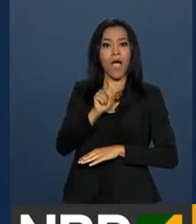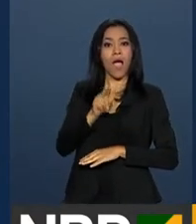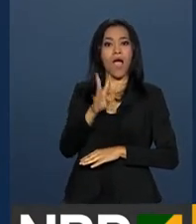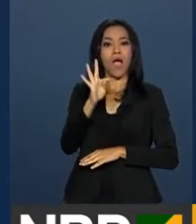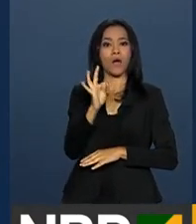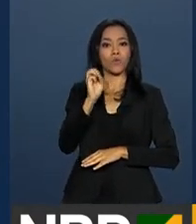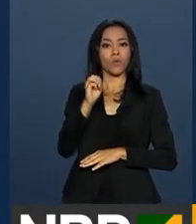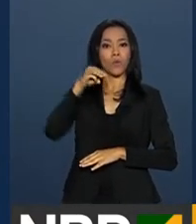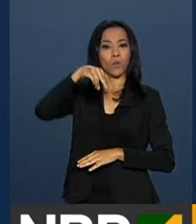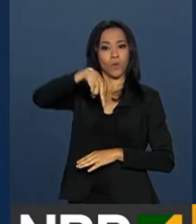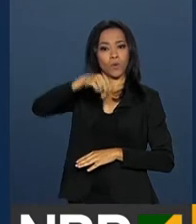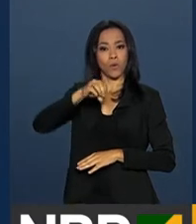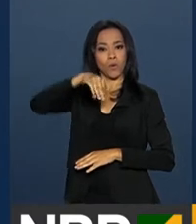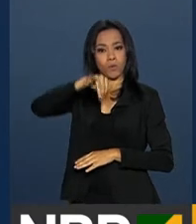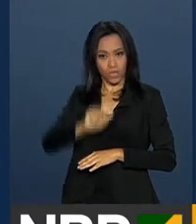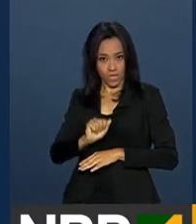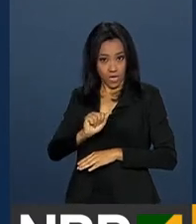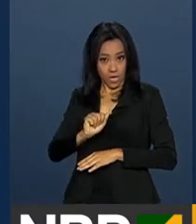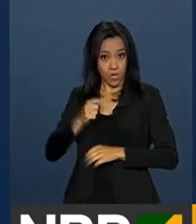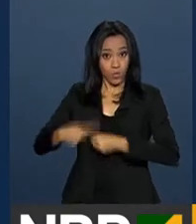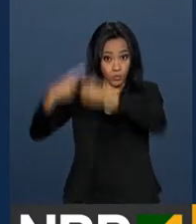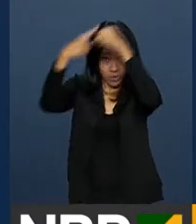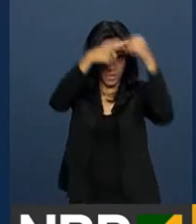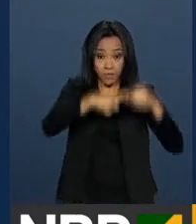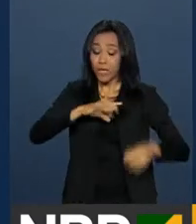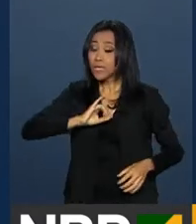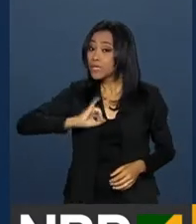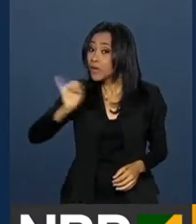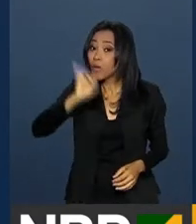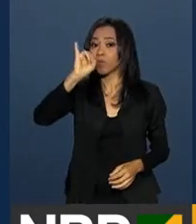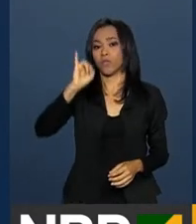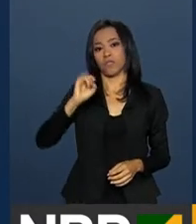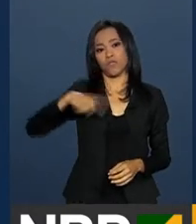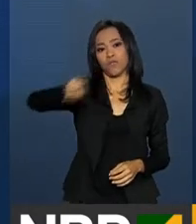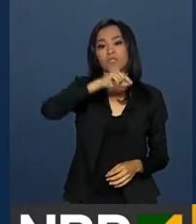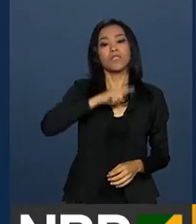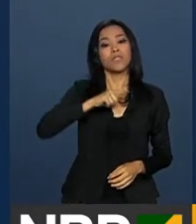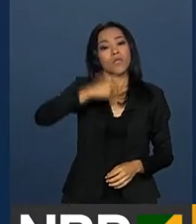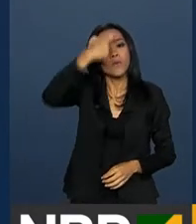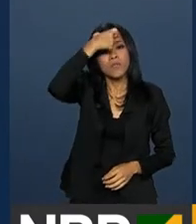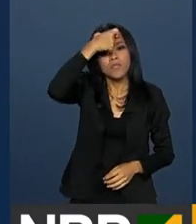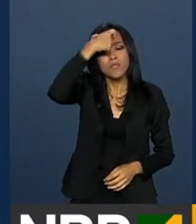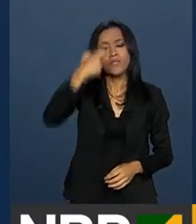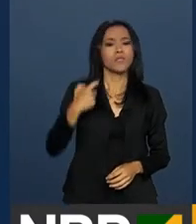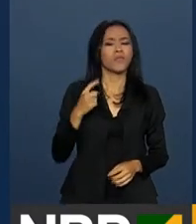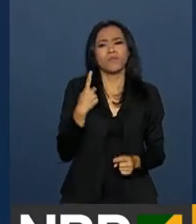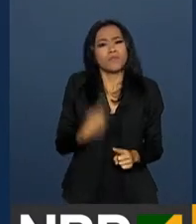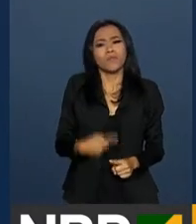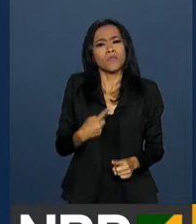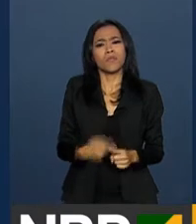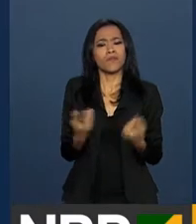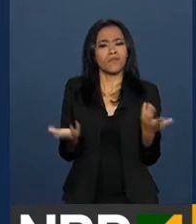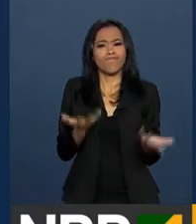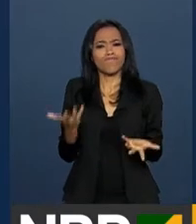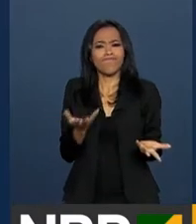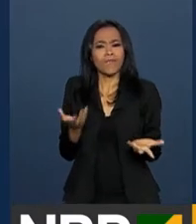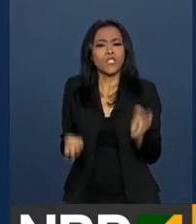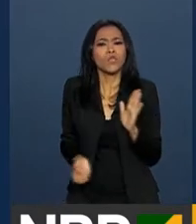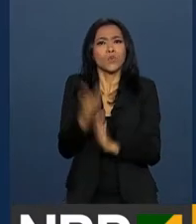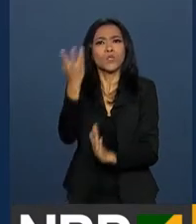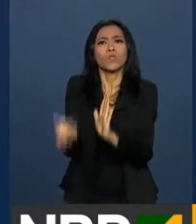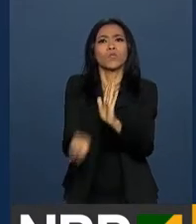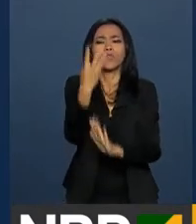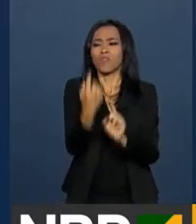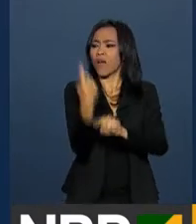coisa importantíssima. Vocês têm que se convencer das razões que levaram o Constituinte